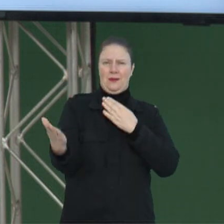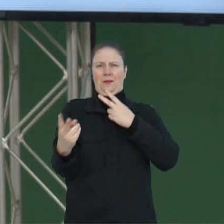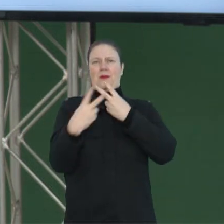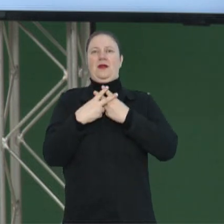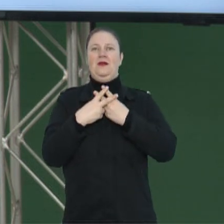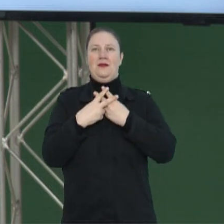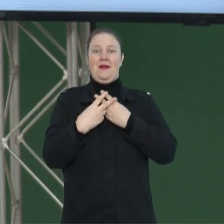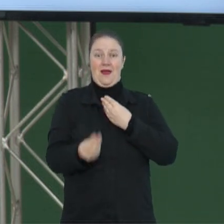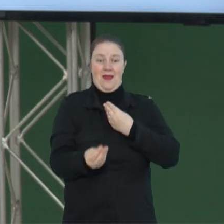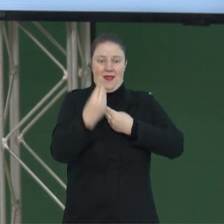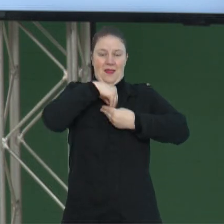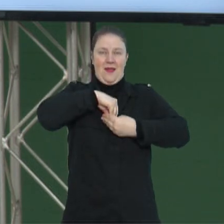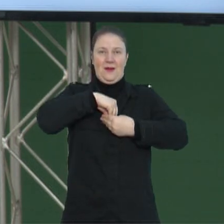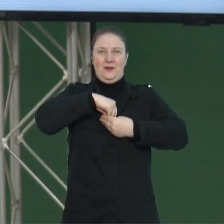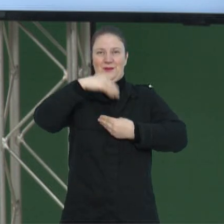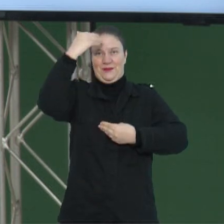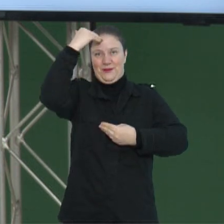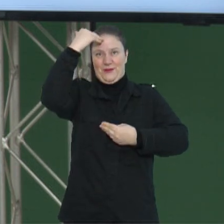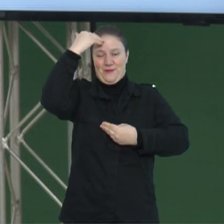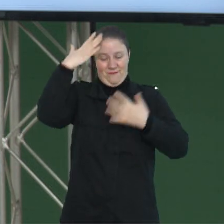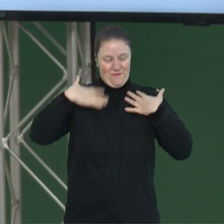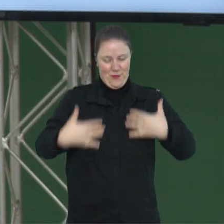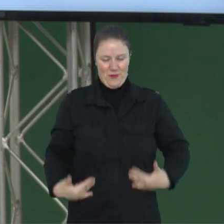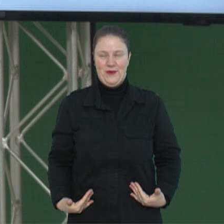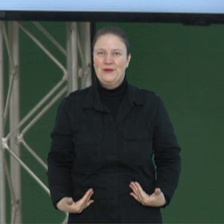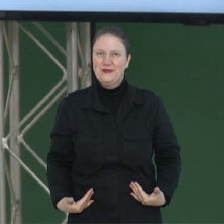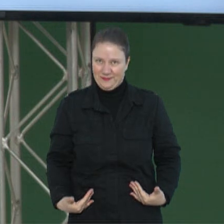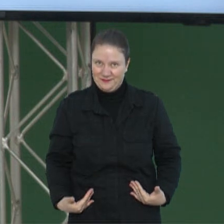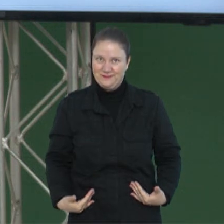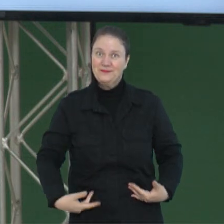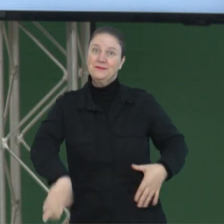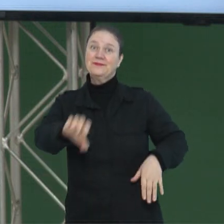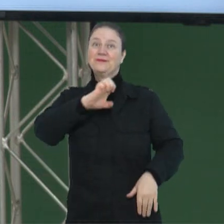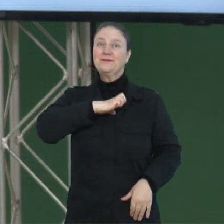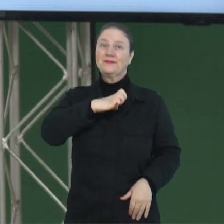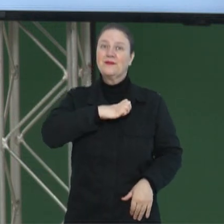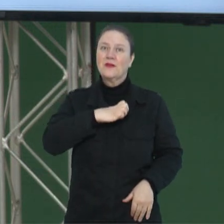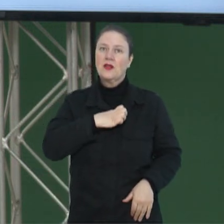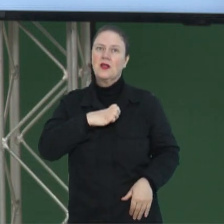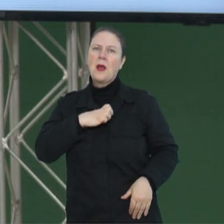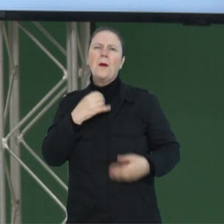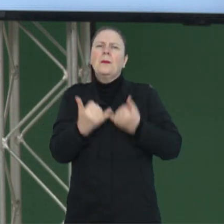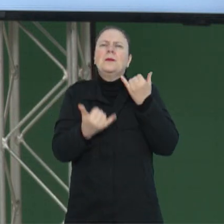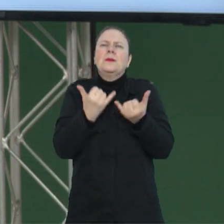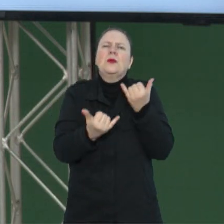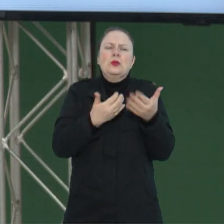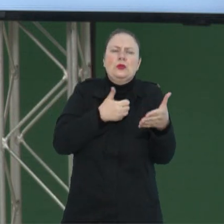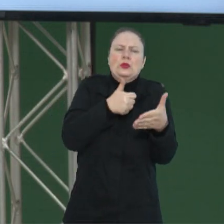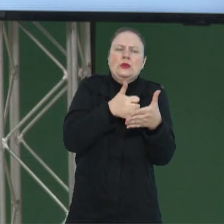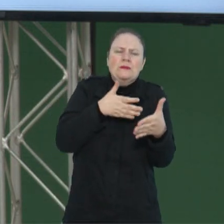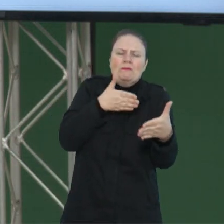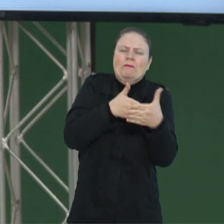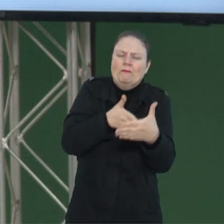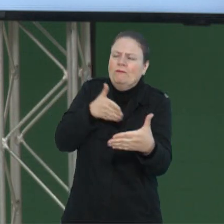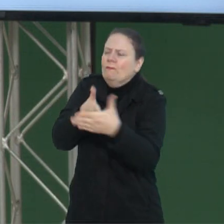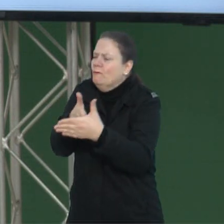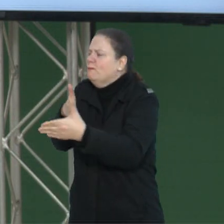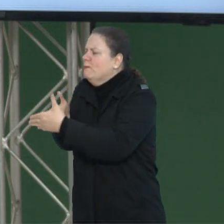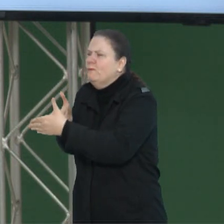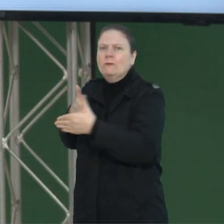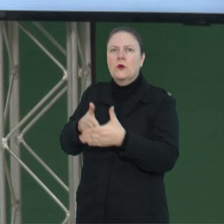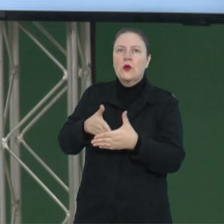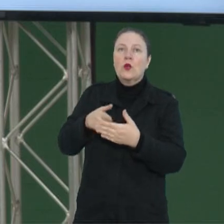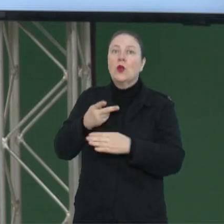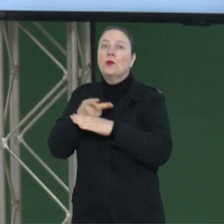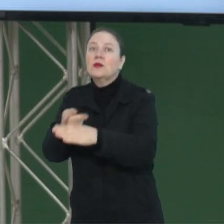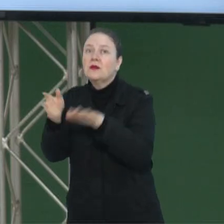que falseia a realidade, né? E como nós vimos na ética platônica, é um empecilho na hora de você buscar a felicidade ou o